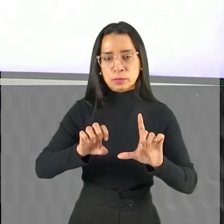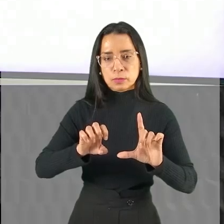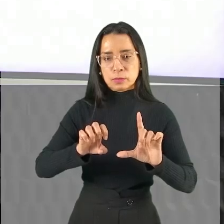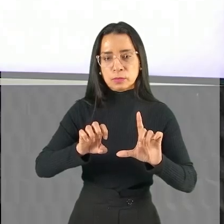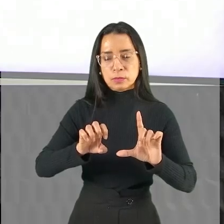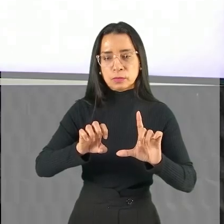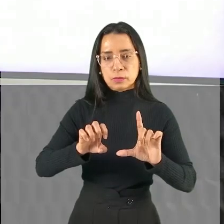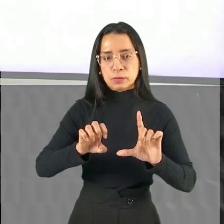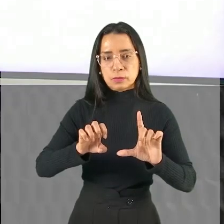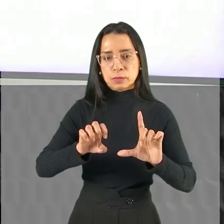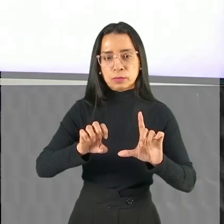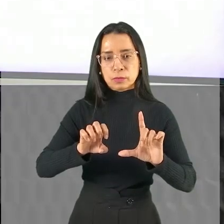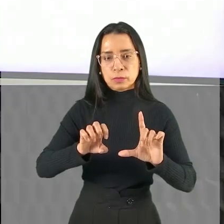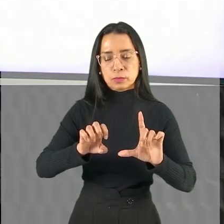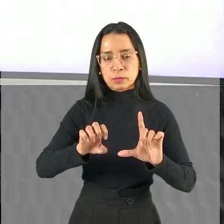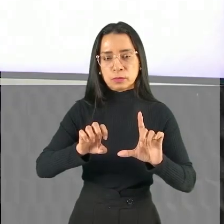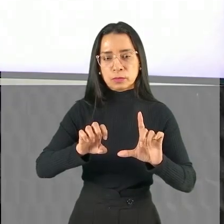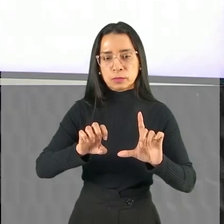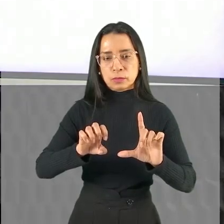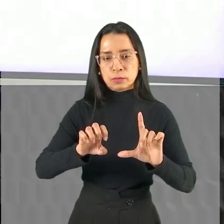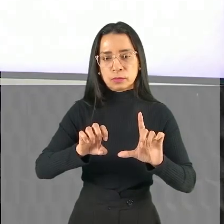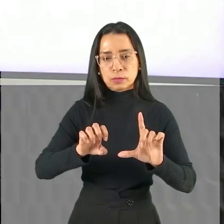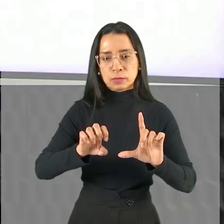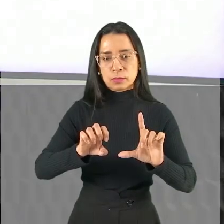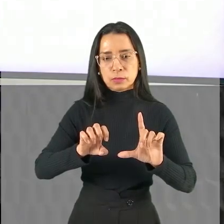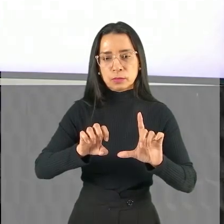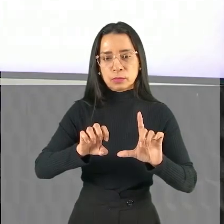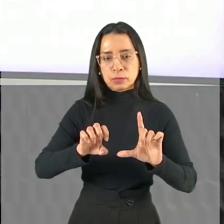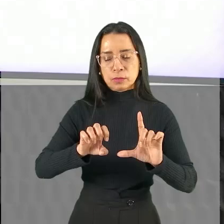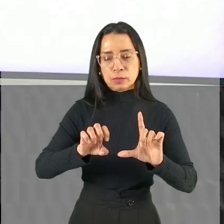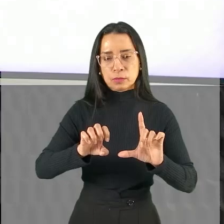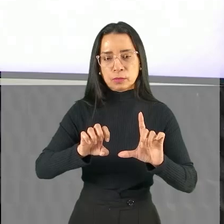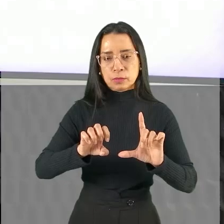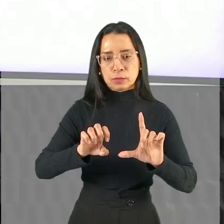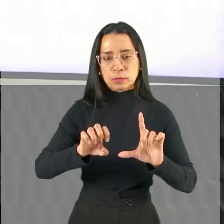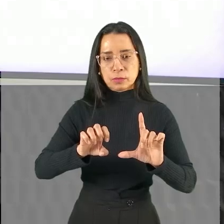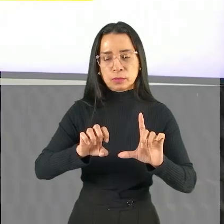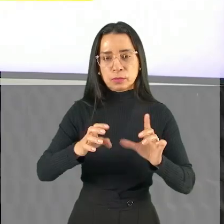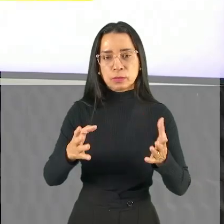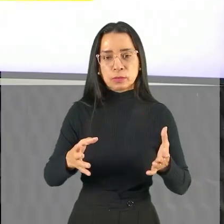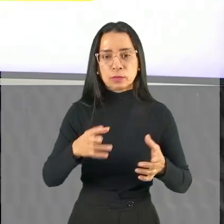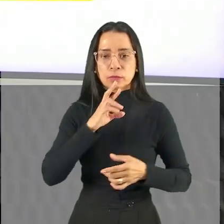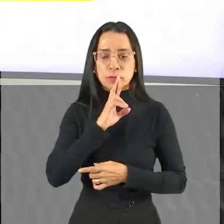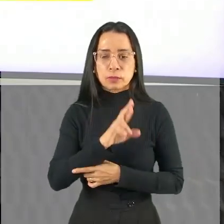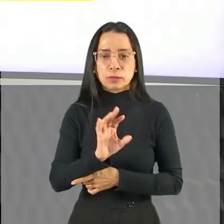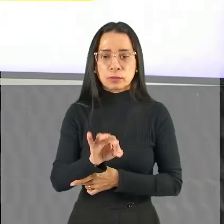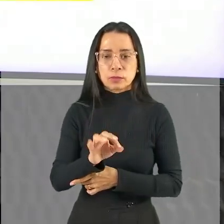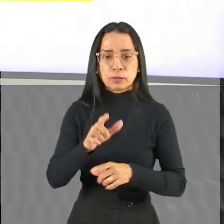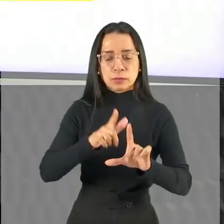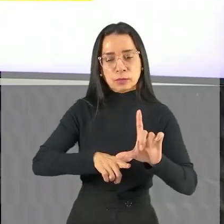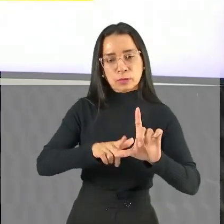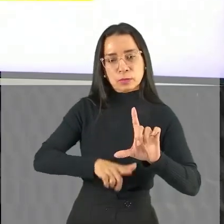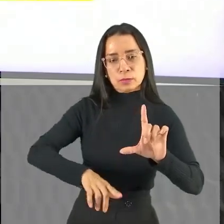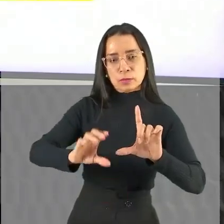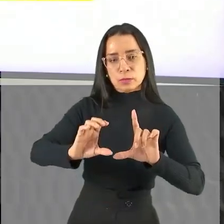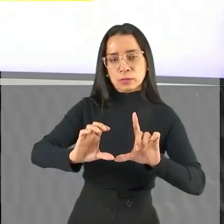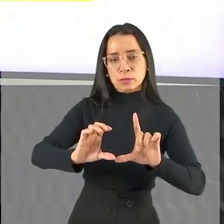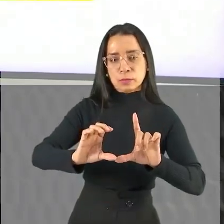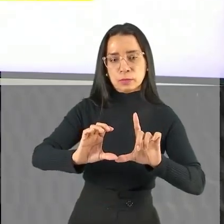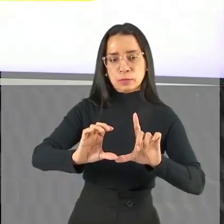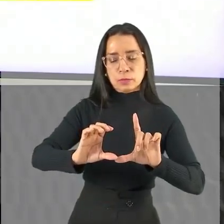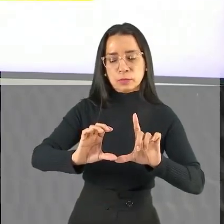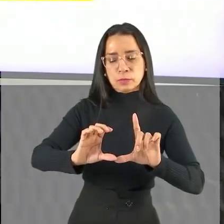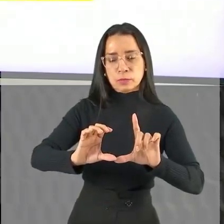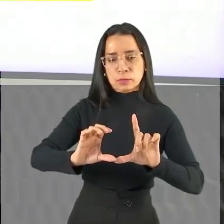comprar terras para o enfraquecimento das teocracias autóctones. Gente, a resposta certa é a letra C